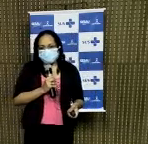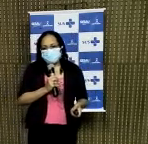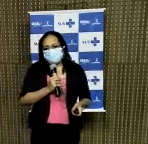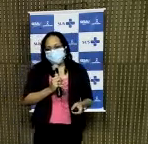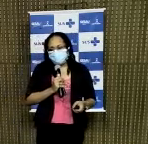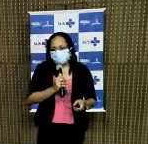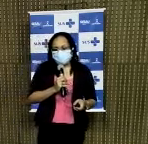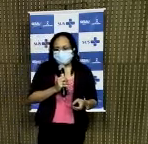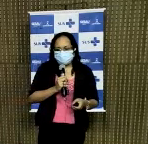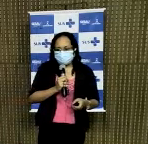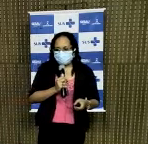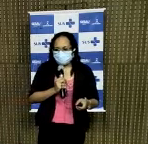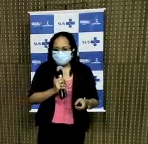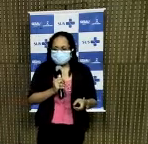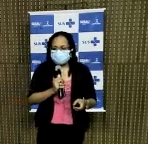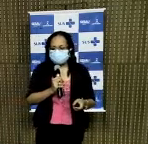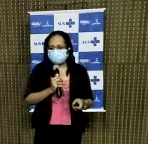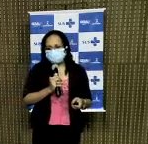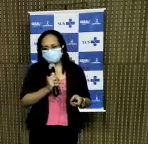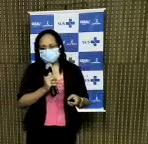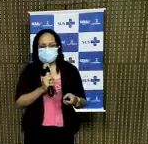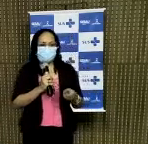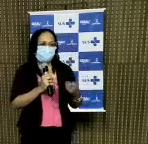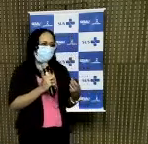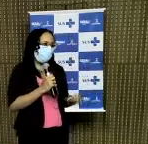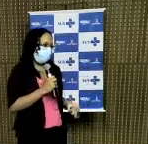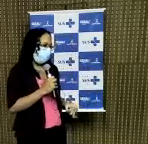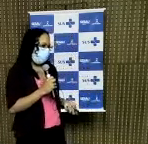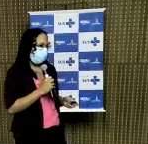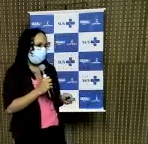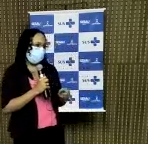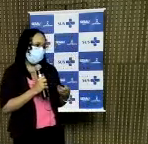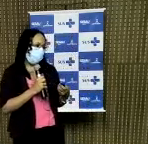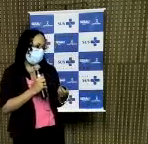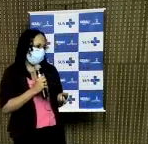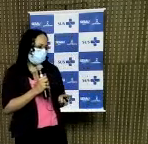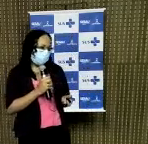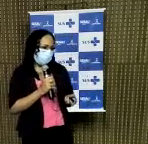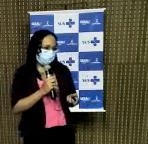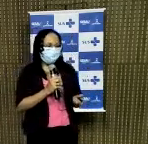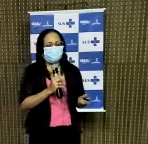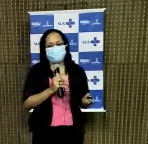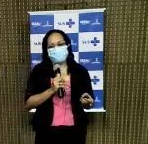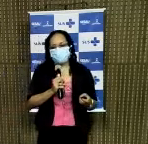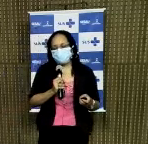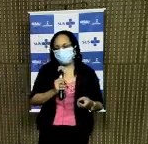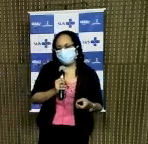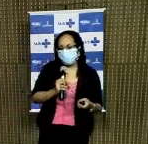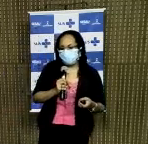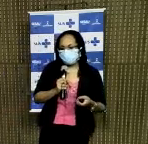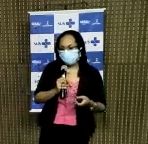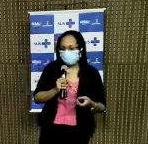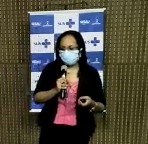Em relação às doenças transmissíveis, na nossa unidade, no ano de 2020, nós tivemos apenas um caso, né,